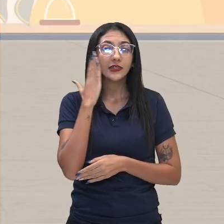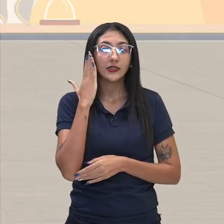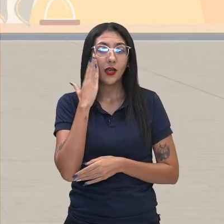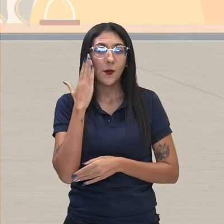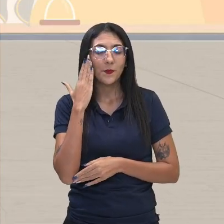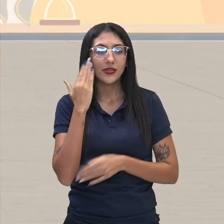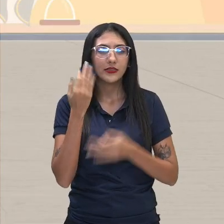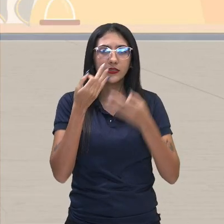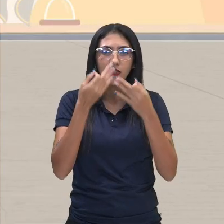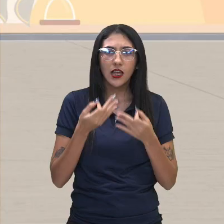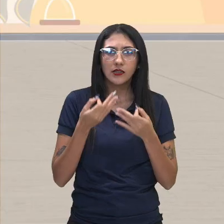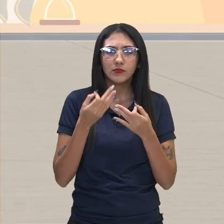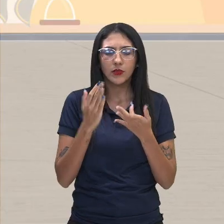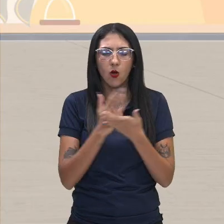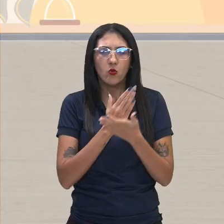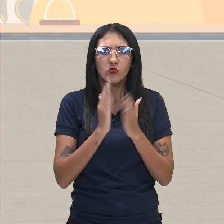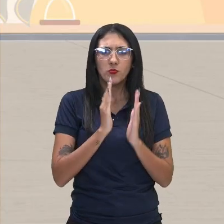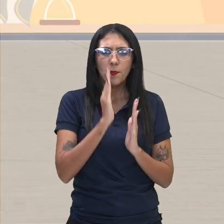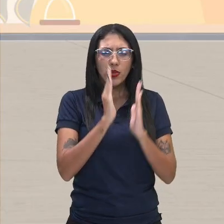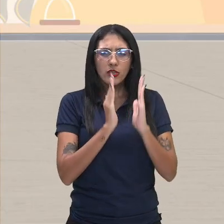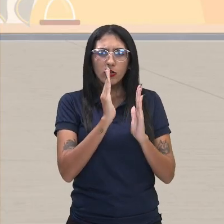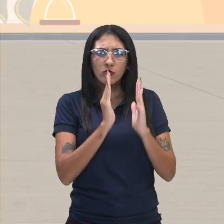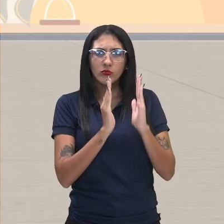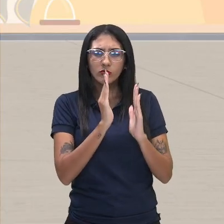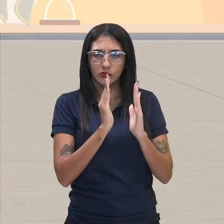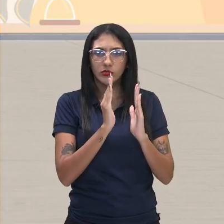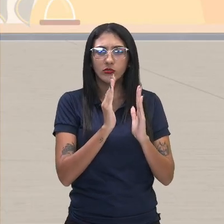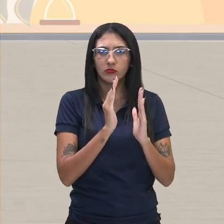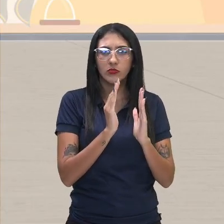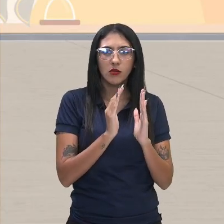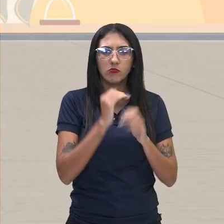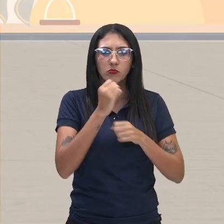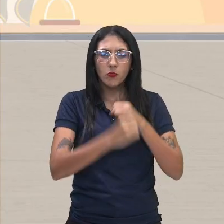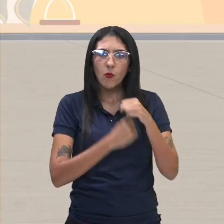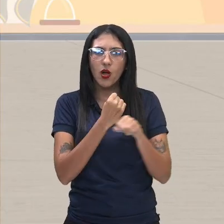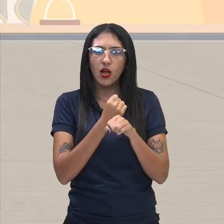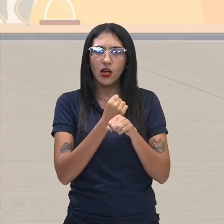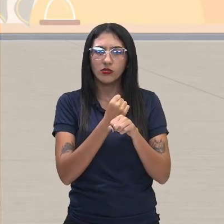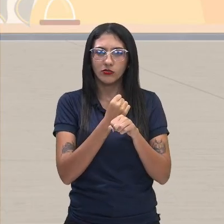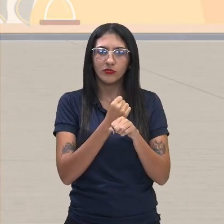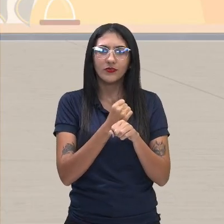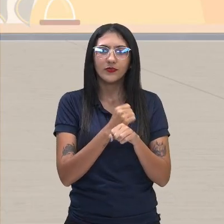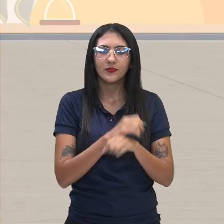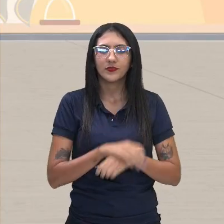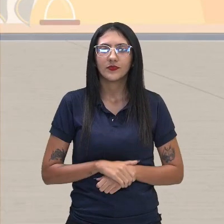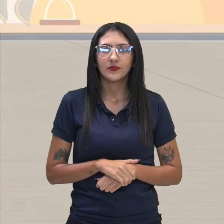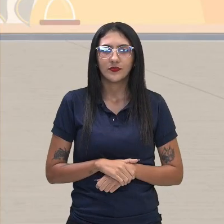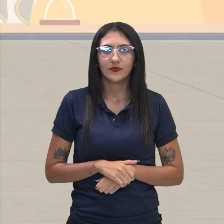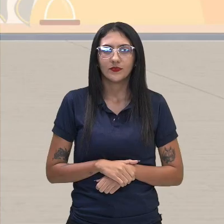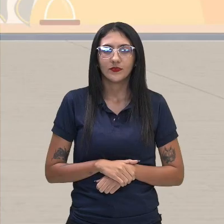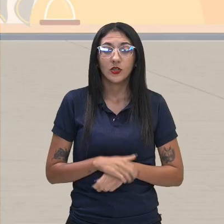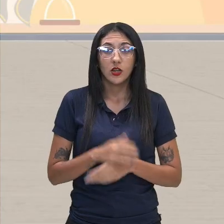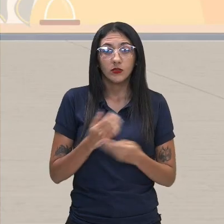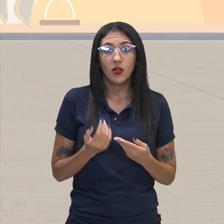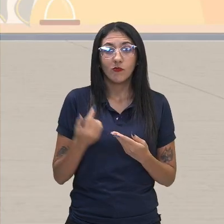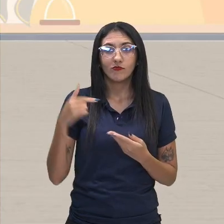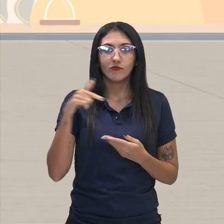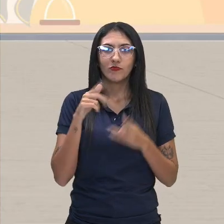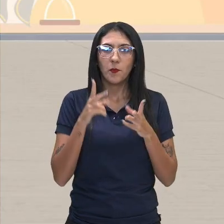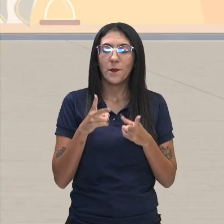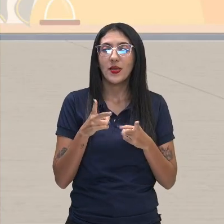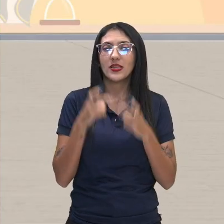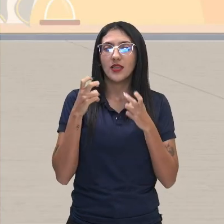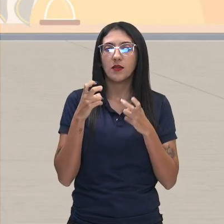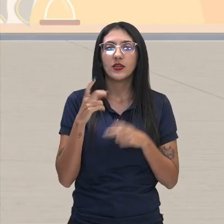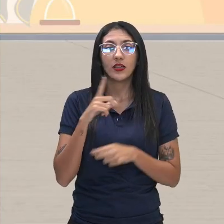compreender alguns ciclos que acontecem ano a ano. Então, você percebe justamente que